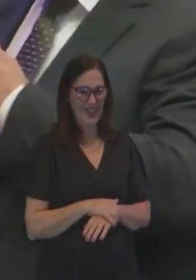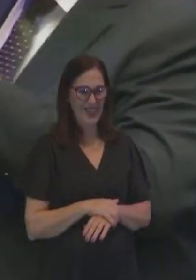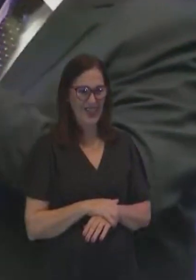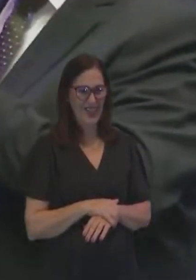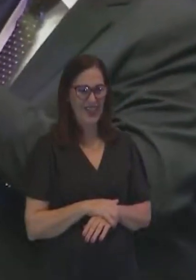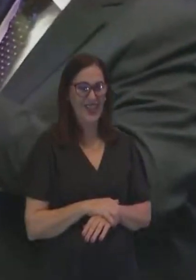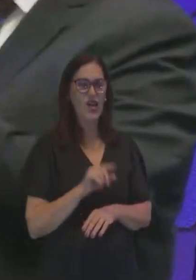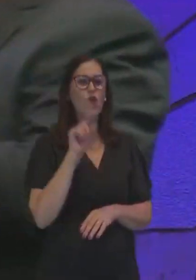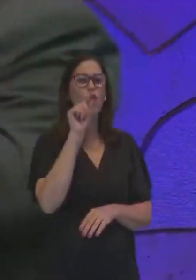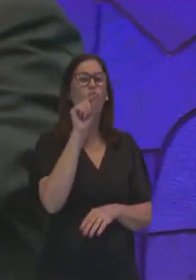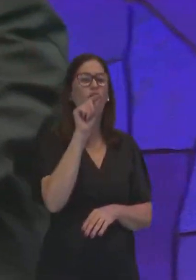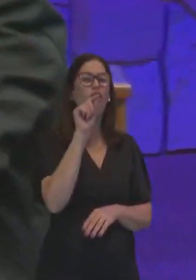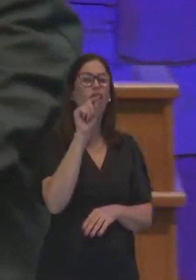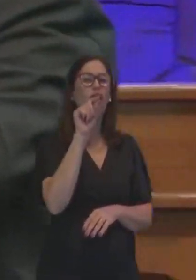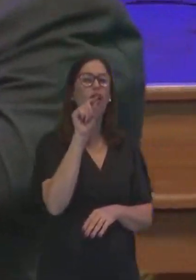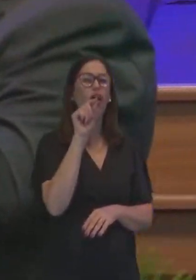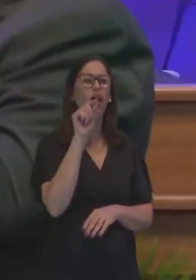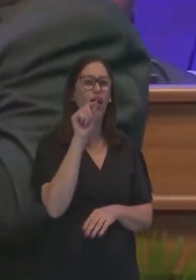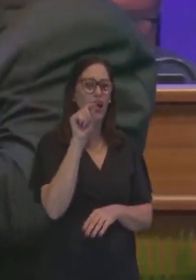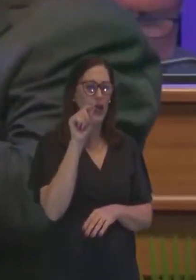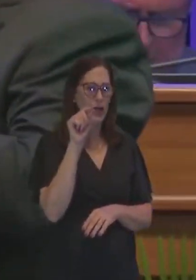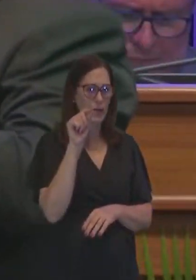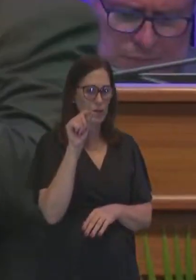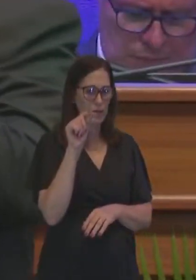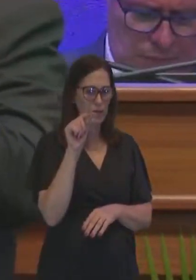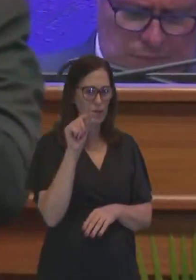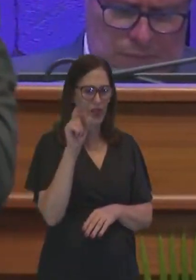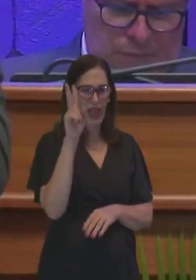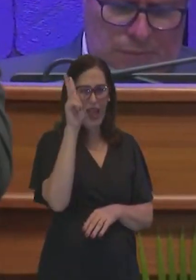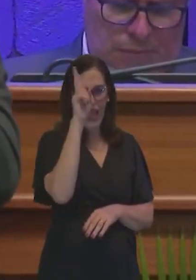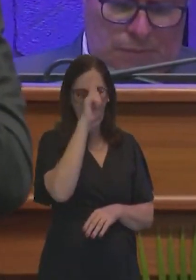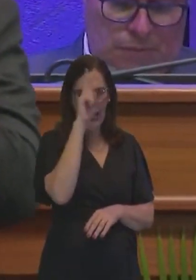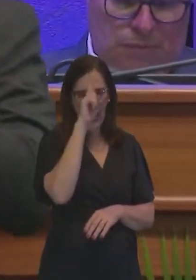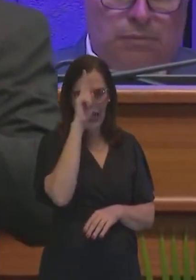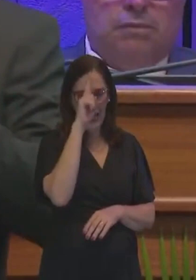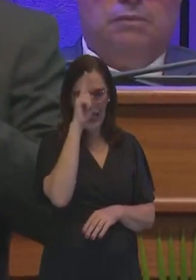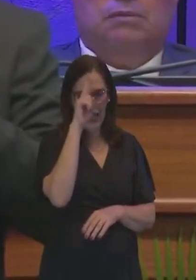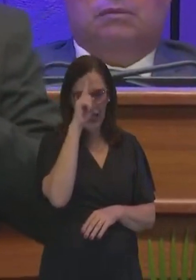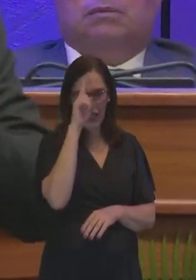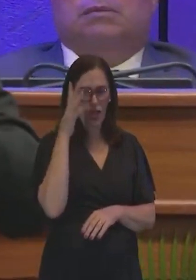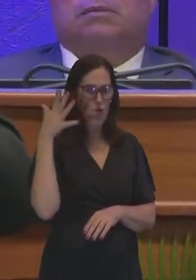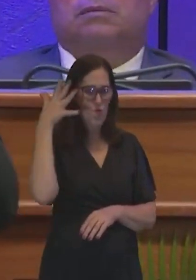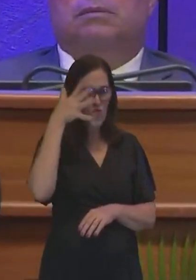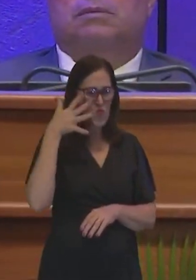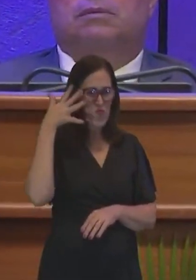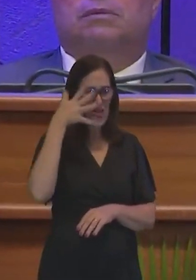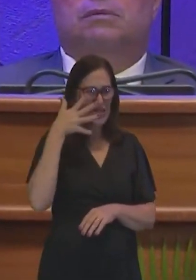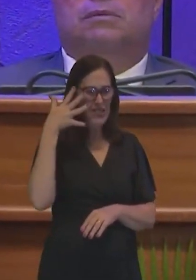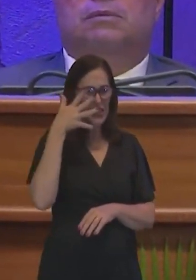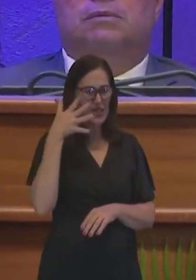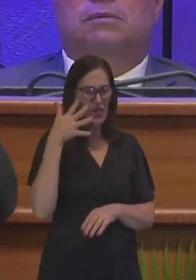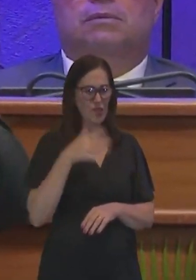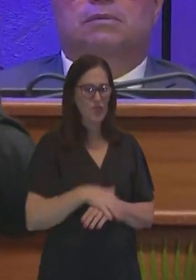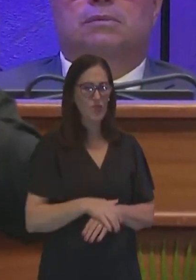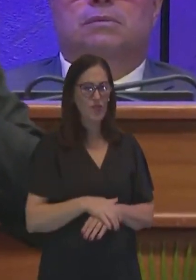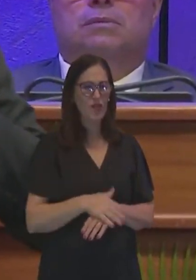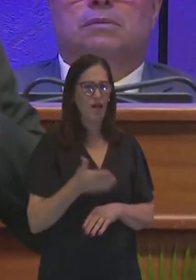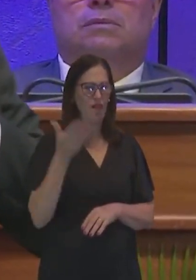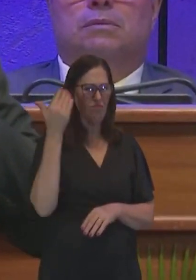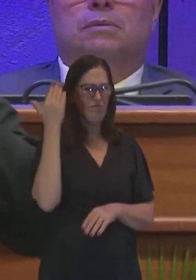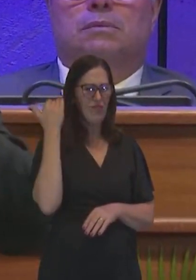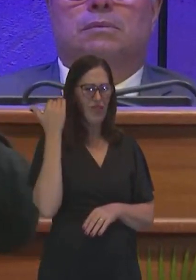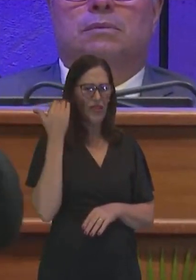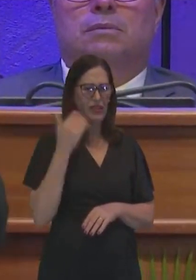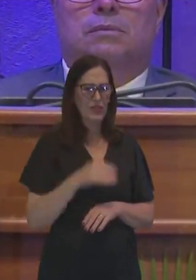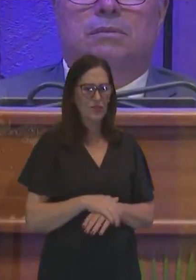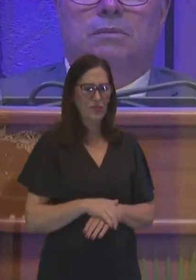Sabem o que é isso aqui? Vocês se lembram daquela mensagem que nós pregamos aqui a